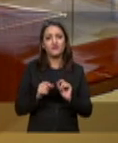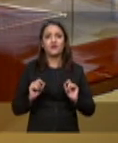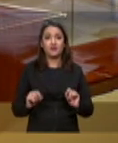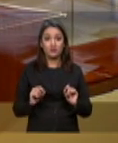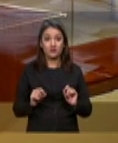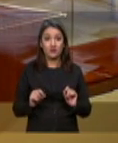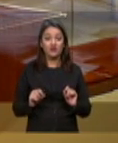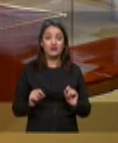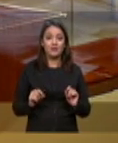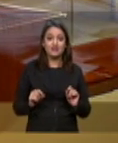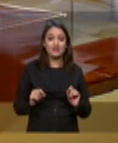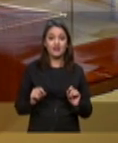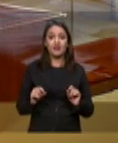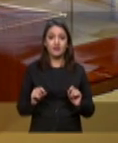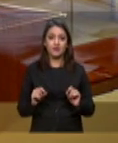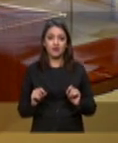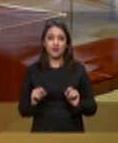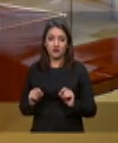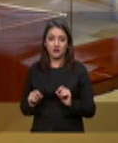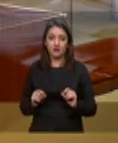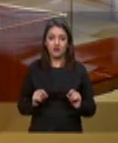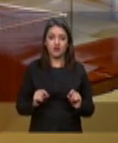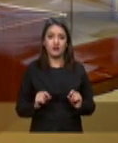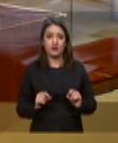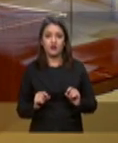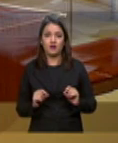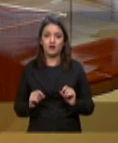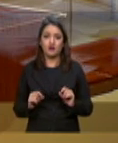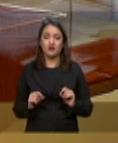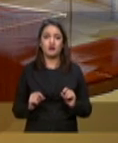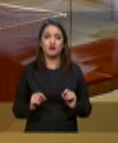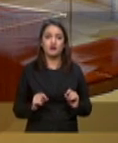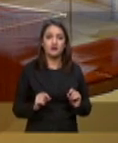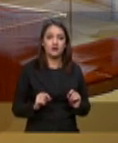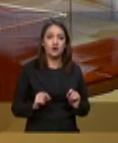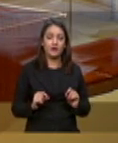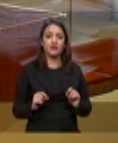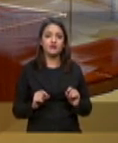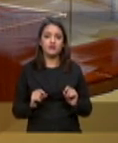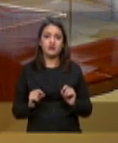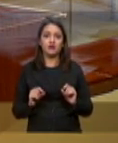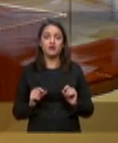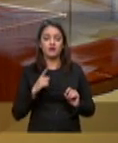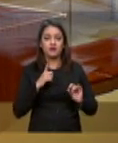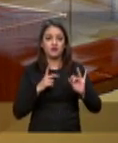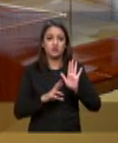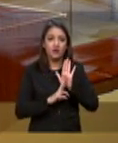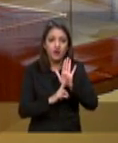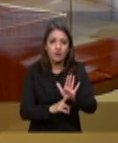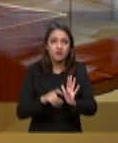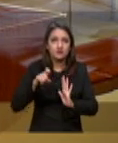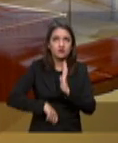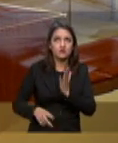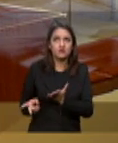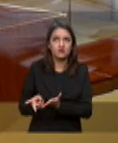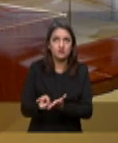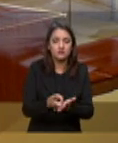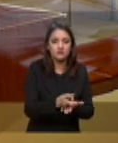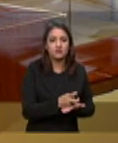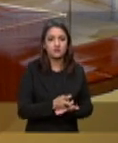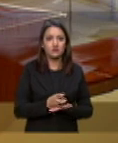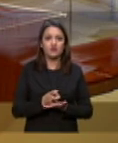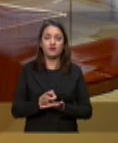penais nos crimes contra a Previdência Social. Com a lavratura pelo fiscal de uma representação fiscal para fins penais, um